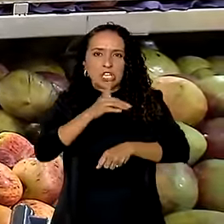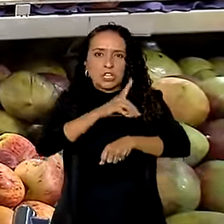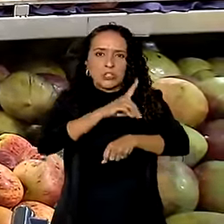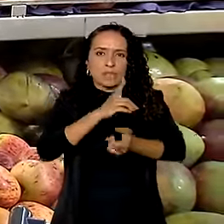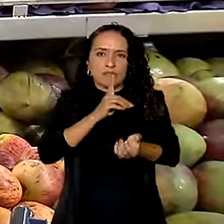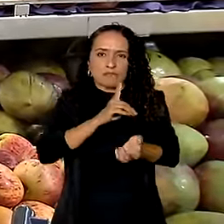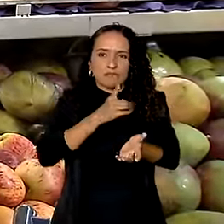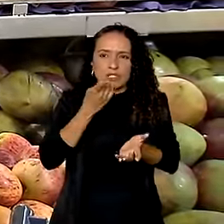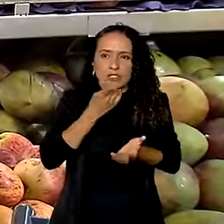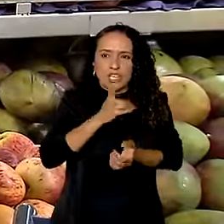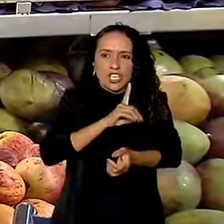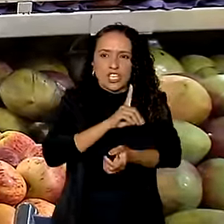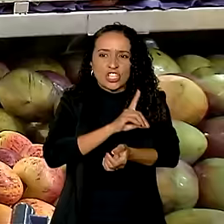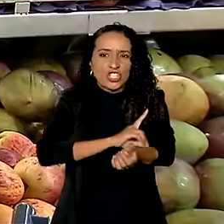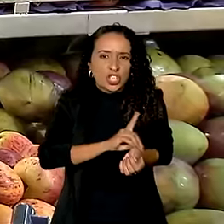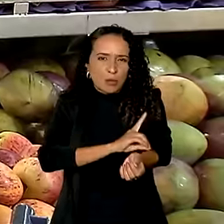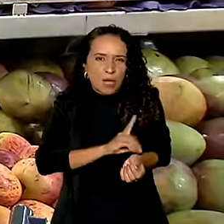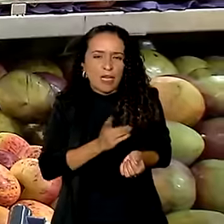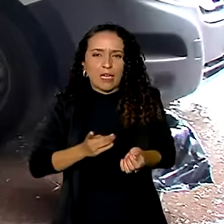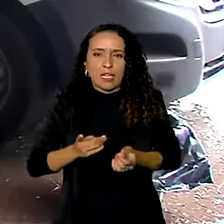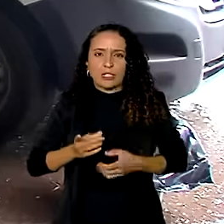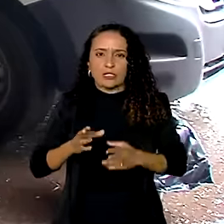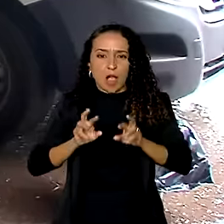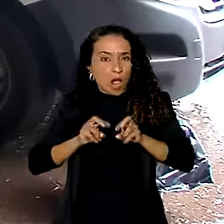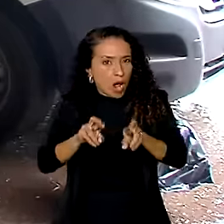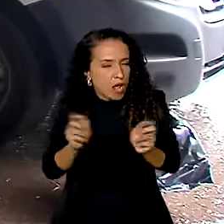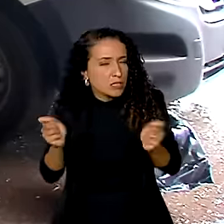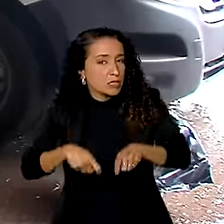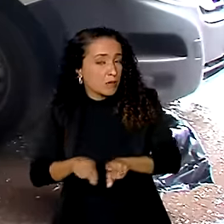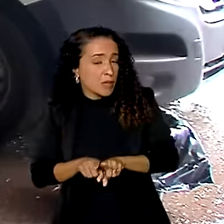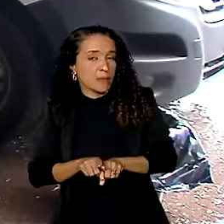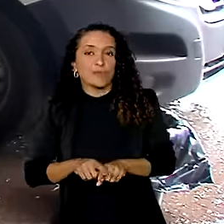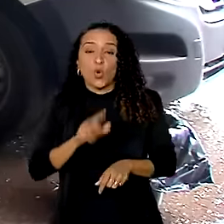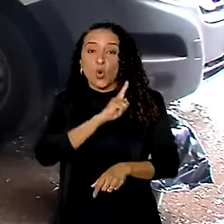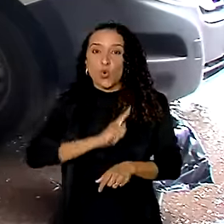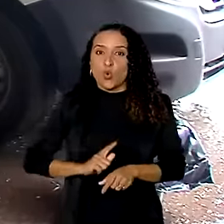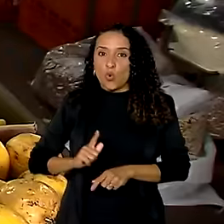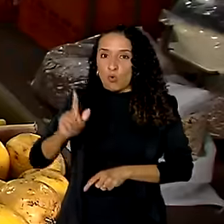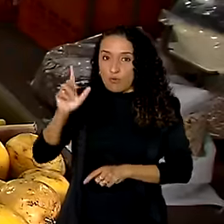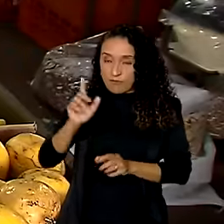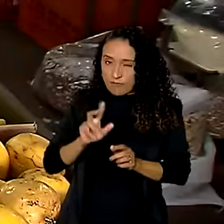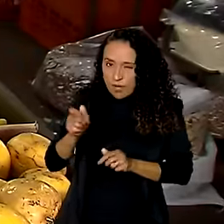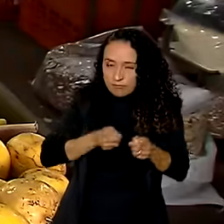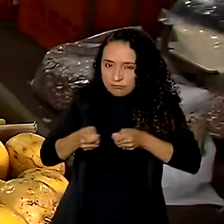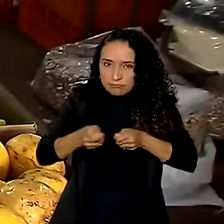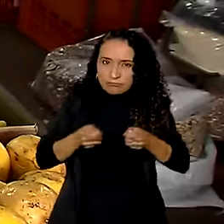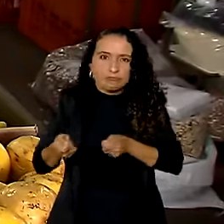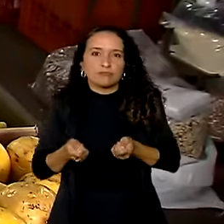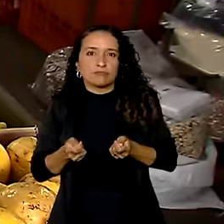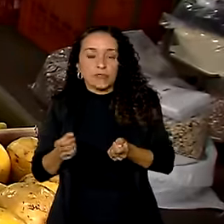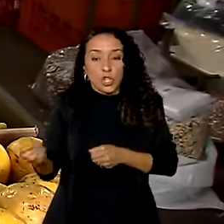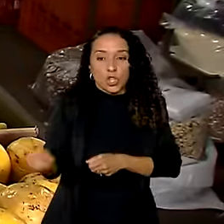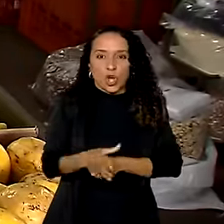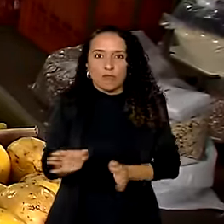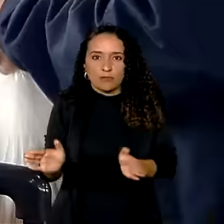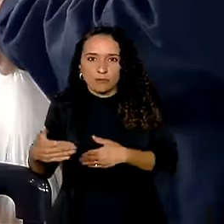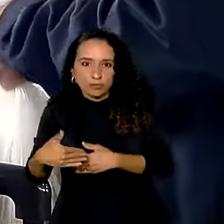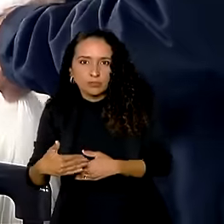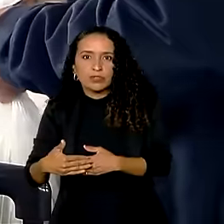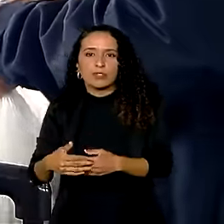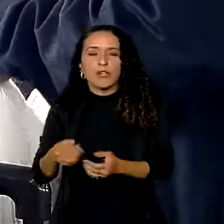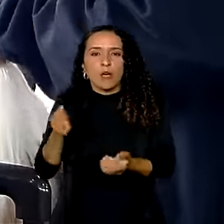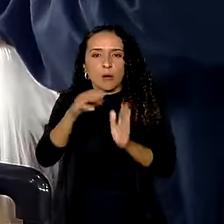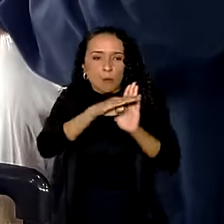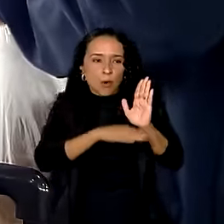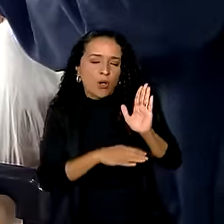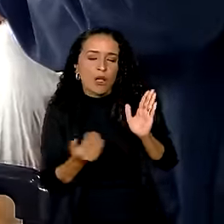doenças cardiovasculares, obesidade e até mesmo câncer. O governo vai articular as diretrizes da nova cesta básica com o Programa de Aquisição